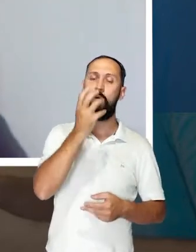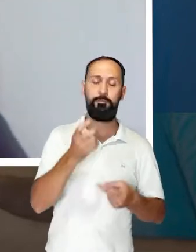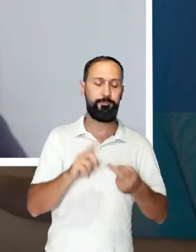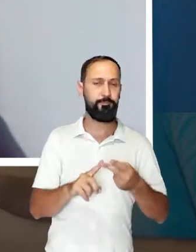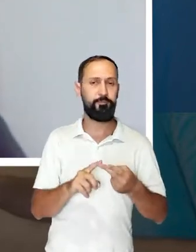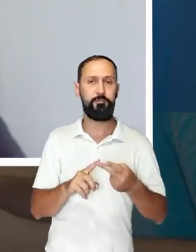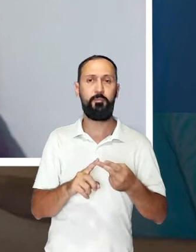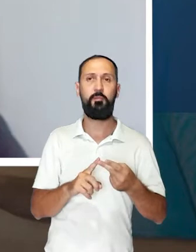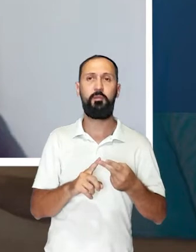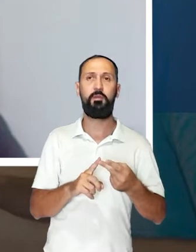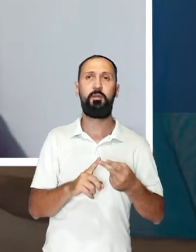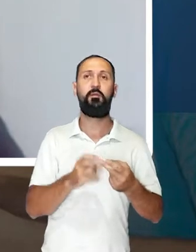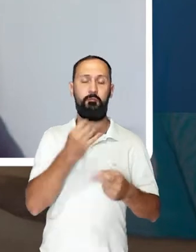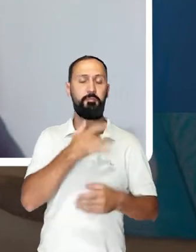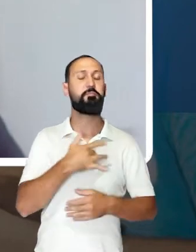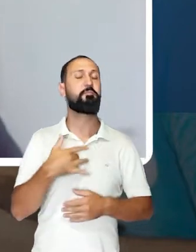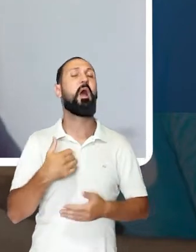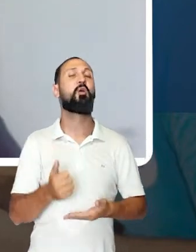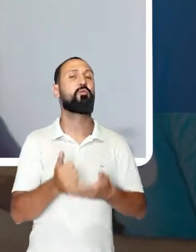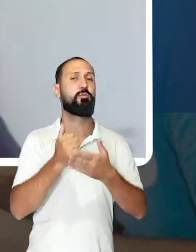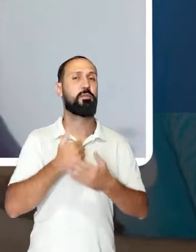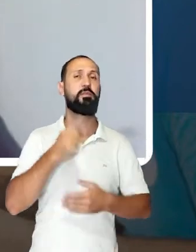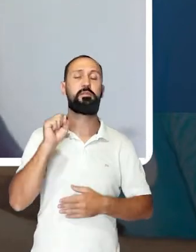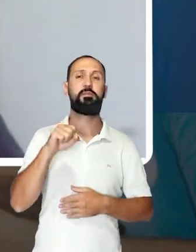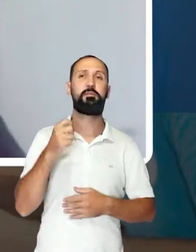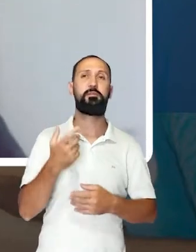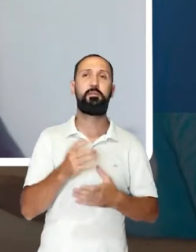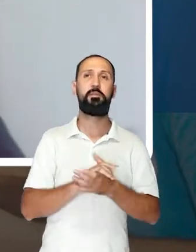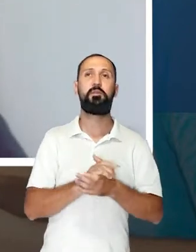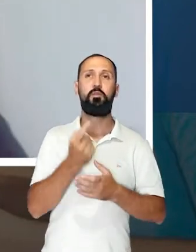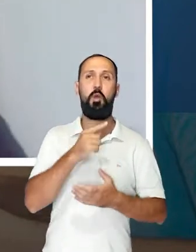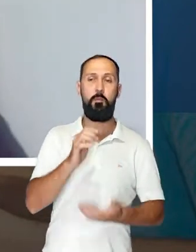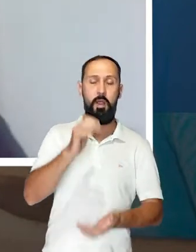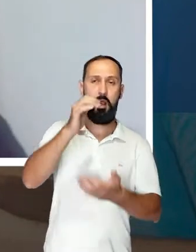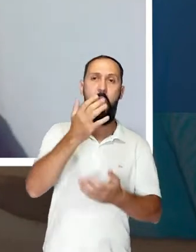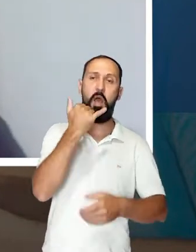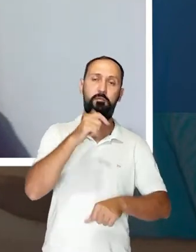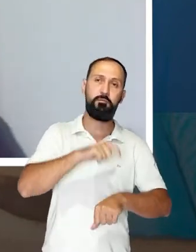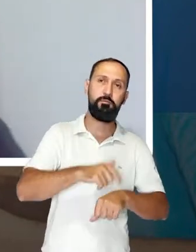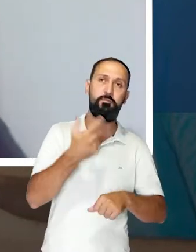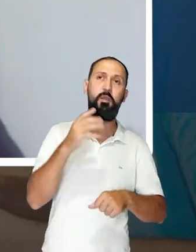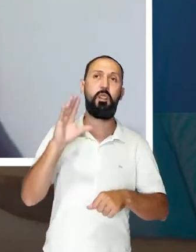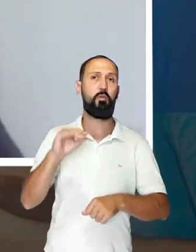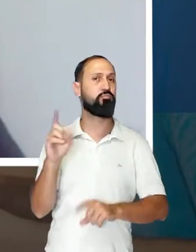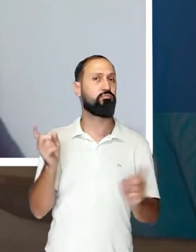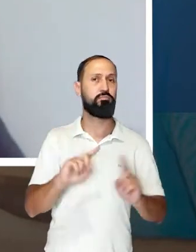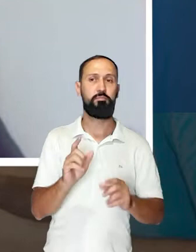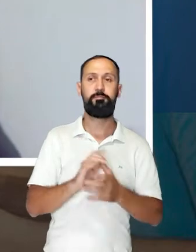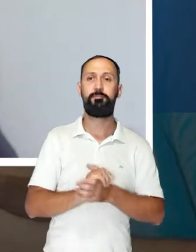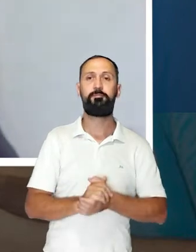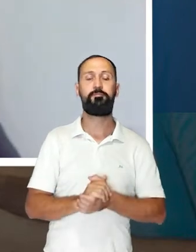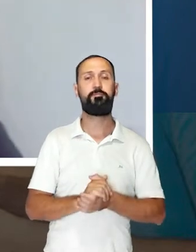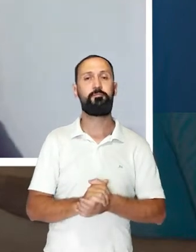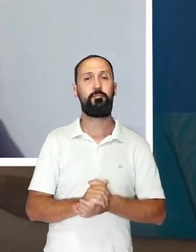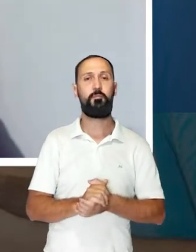taça de vinho, né? Ele vai fazer benefício, né? Não é uma garrafa no almoço, nem uma garrafa no